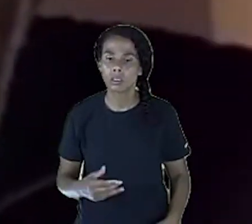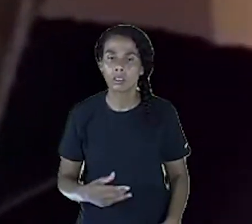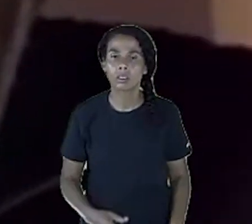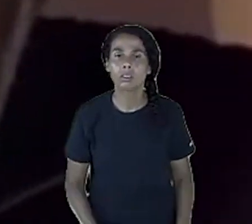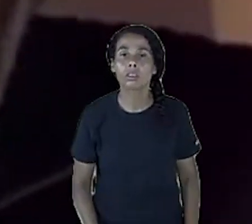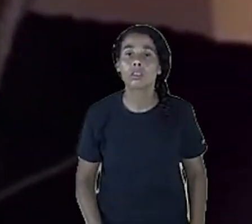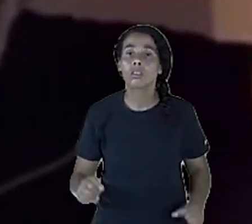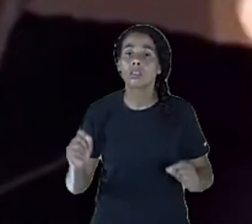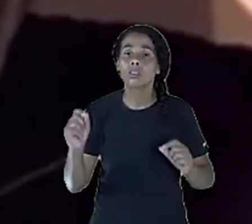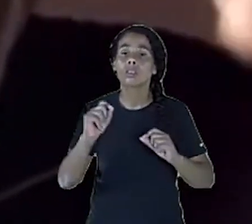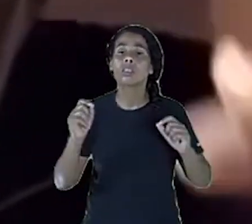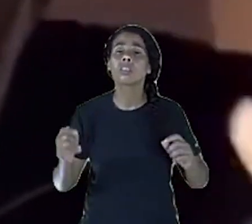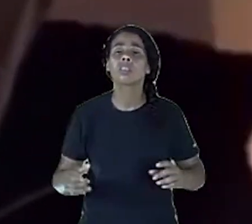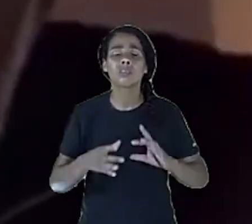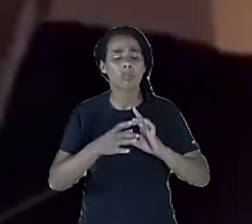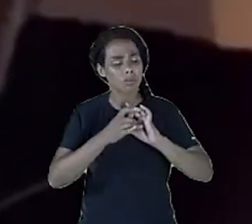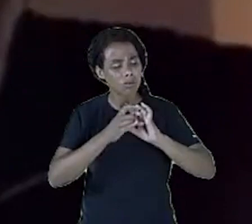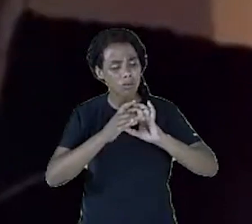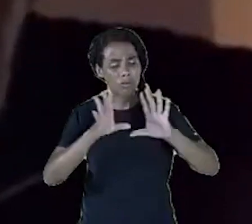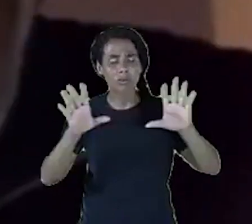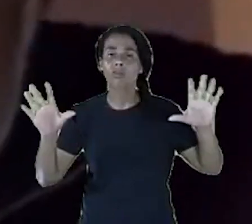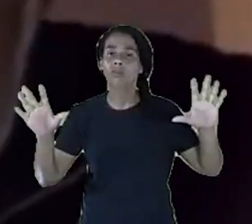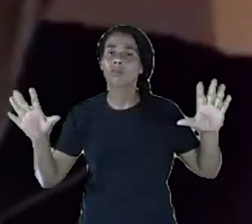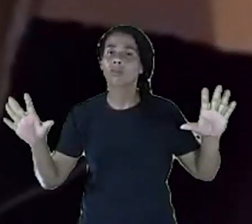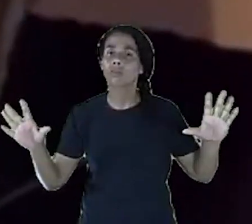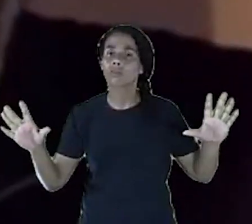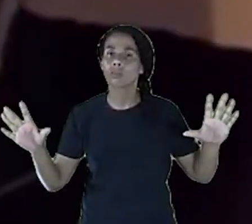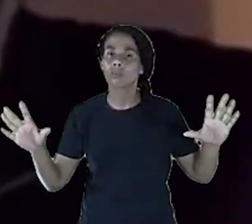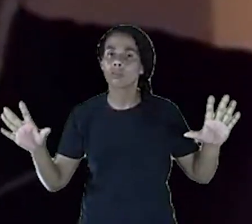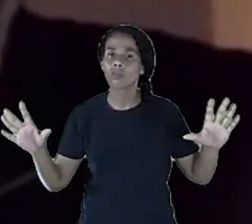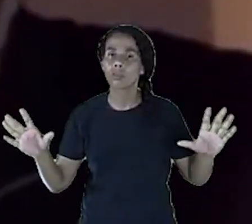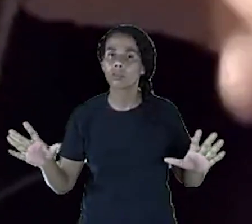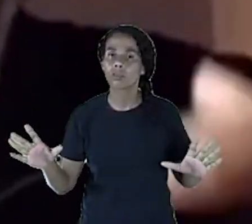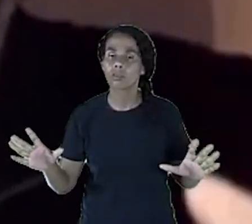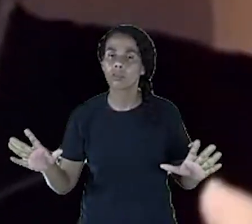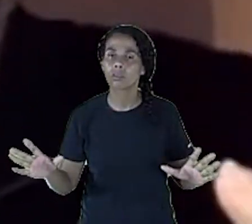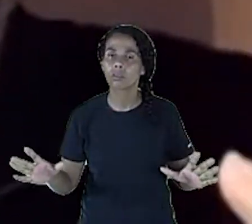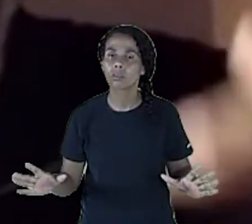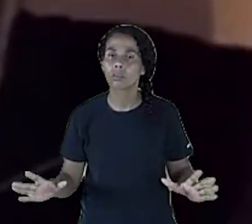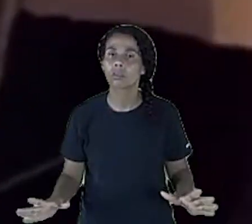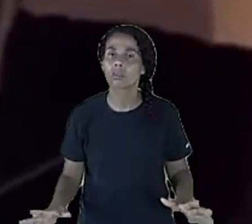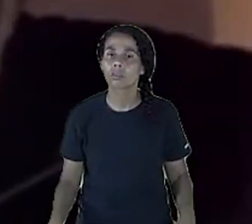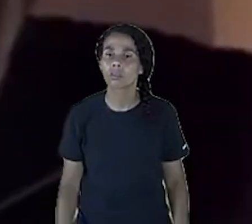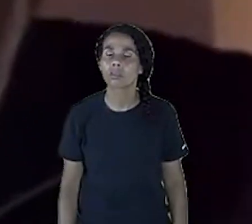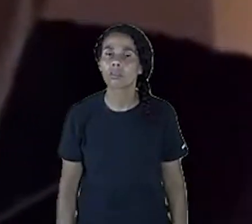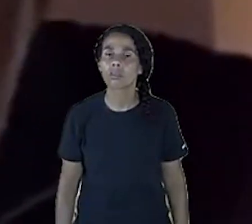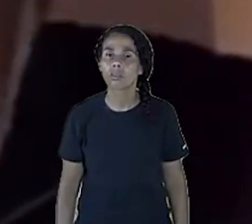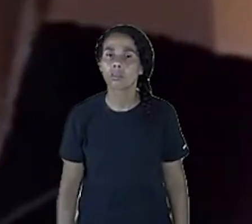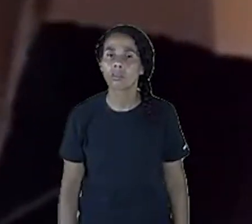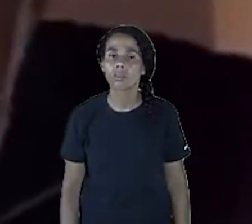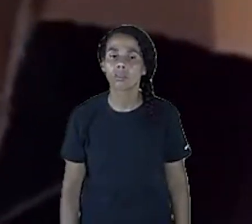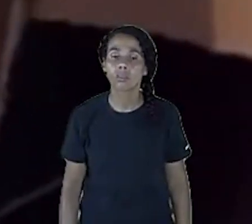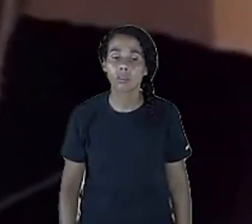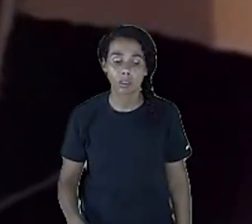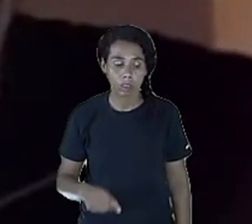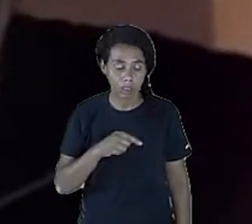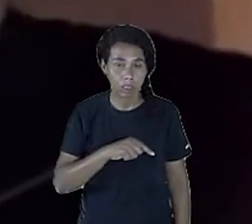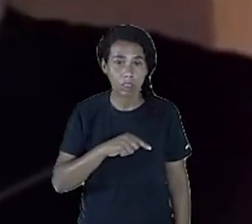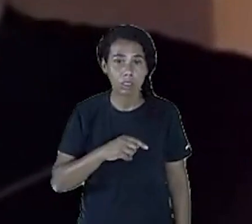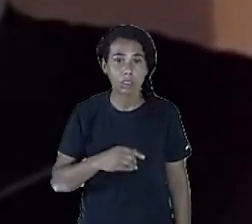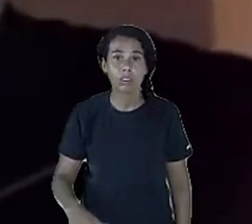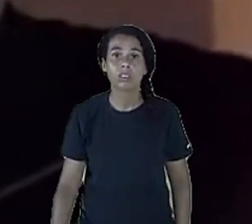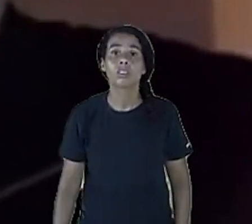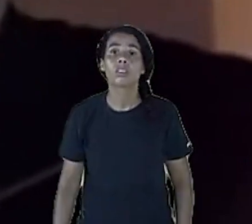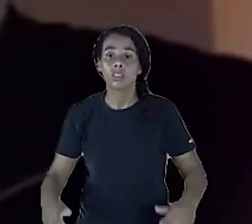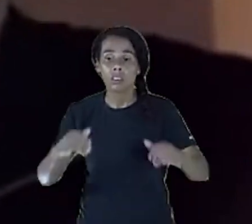seja suficientemente clara, não é? esclarecedora